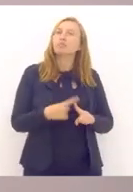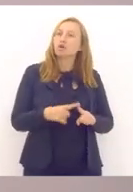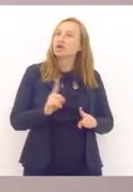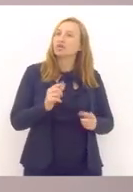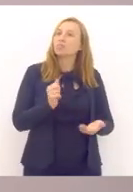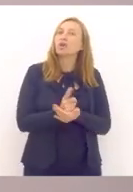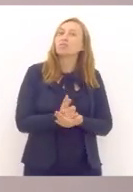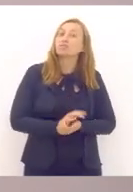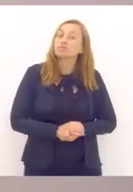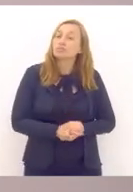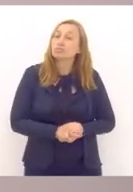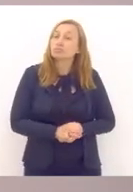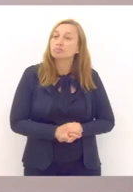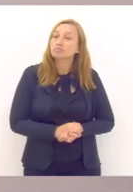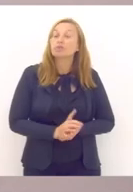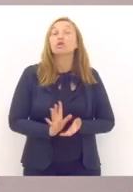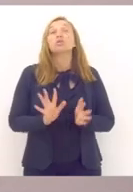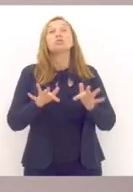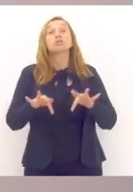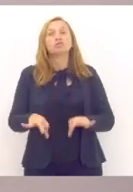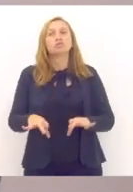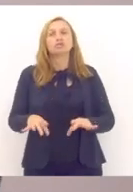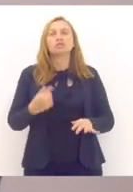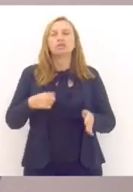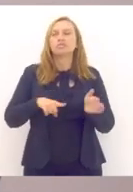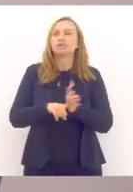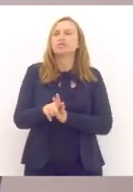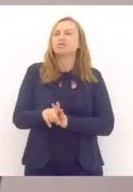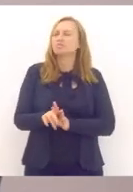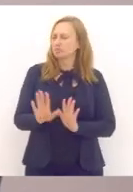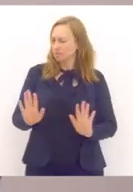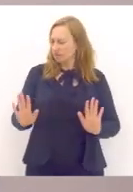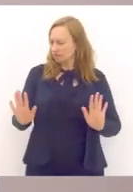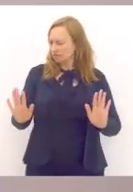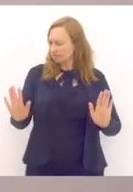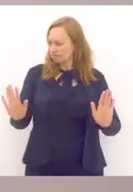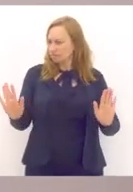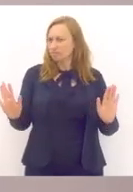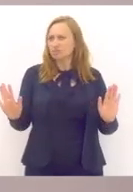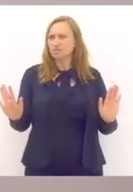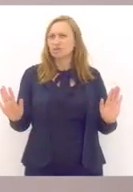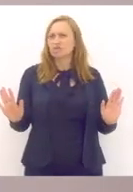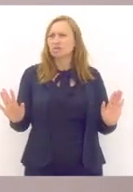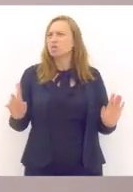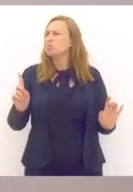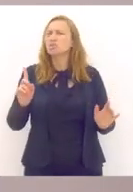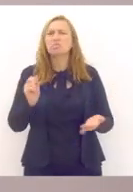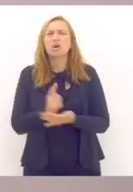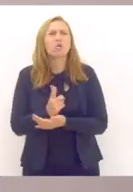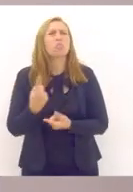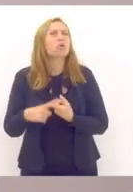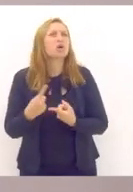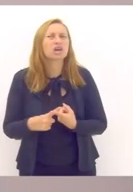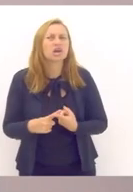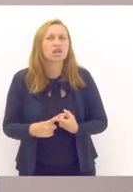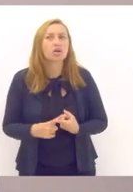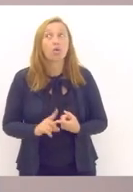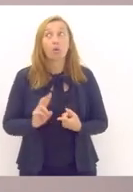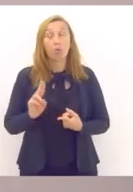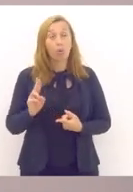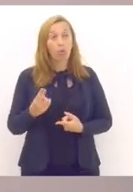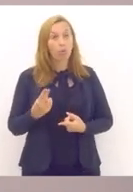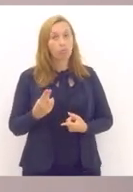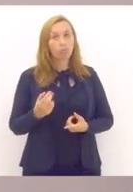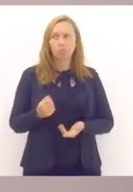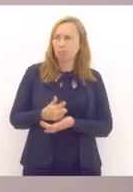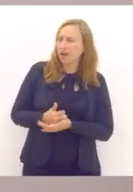executado? Aí, no final, você vai perguntar, vem cá, por que não pagou? Se é que não pagou. Porque,